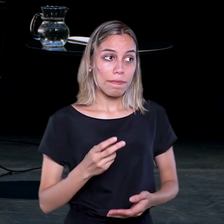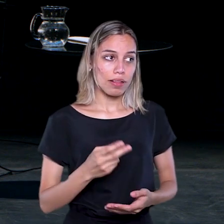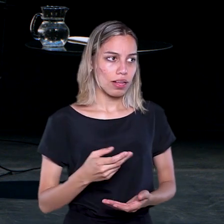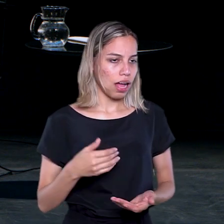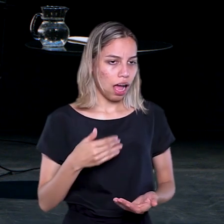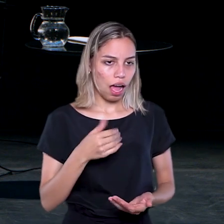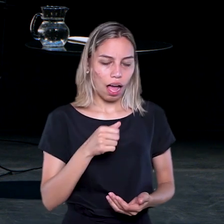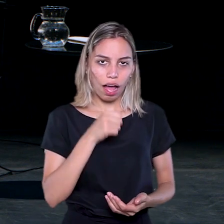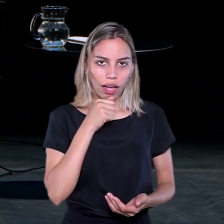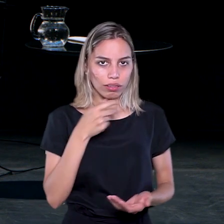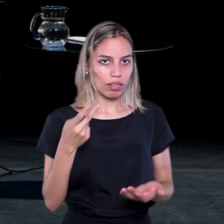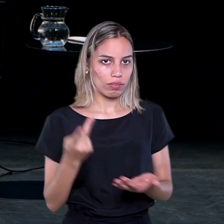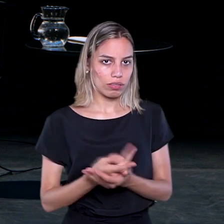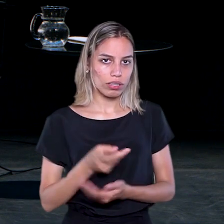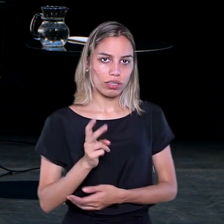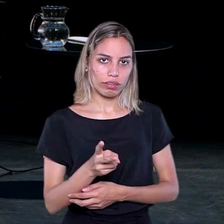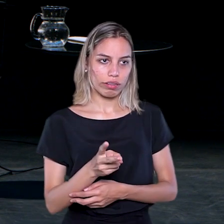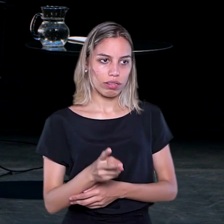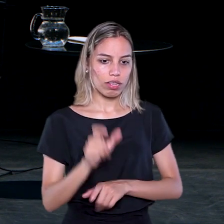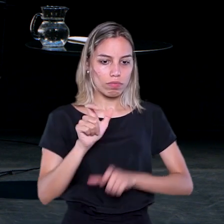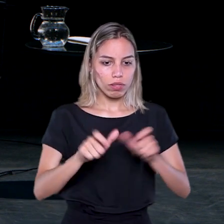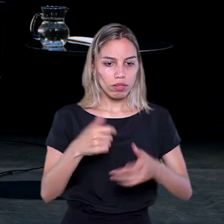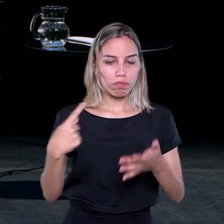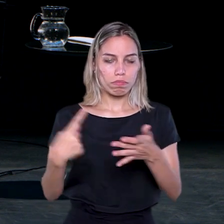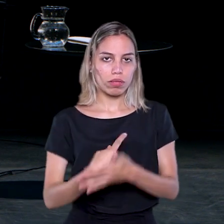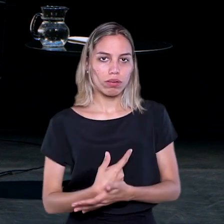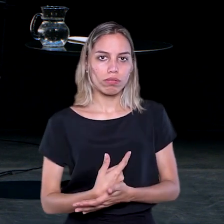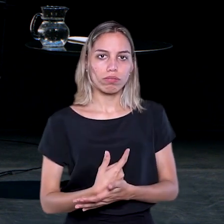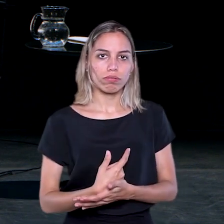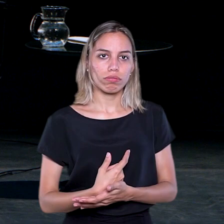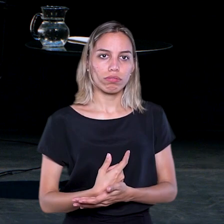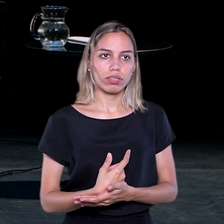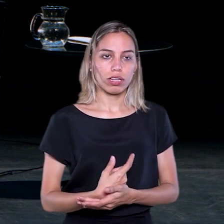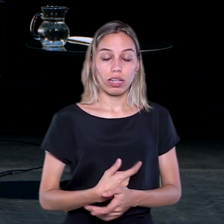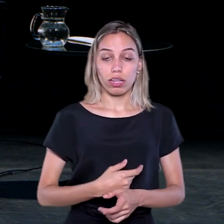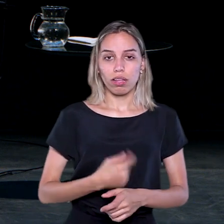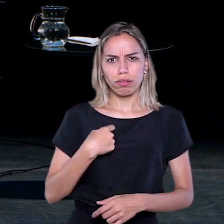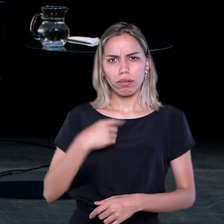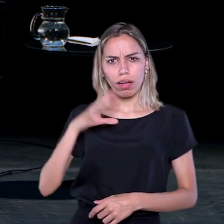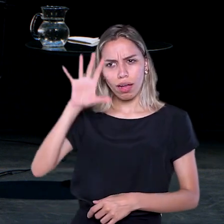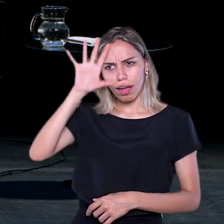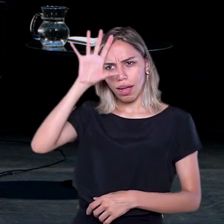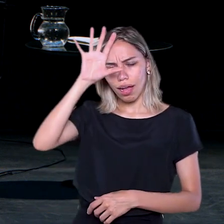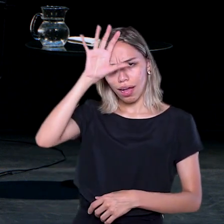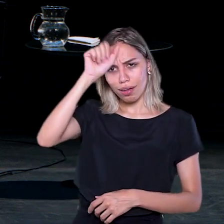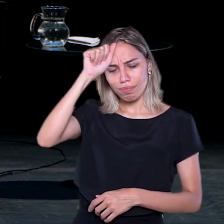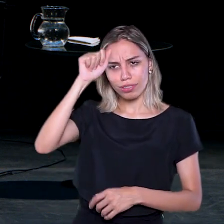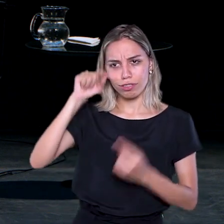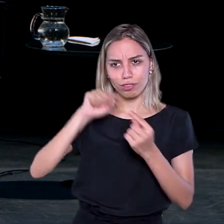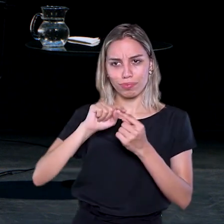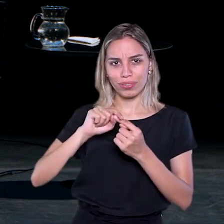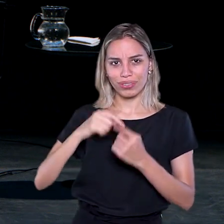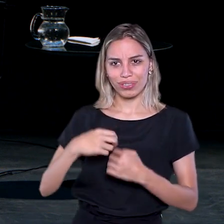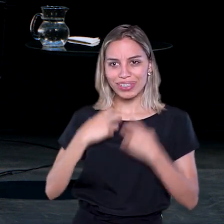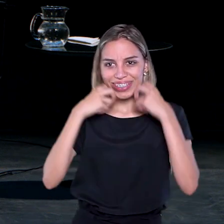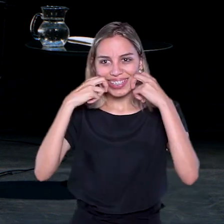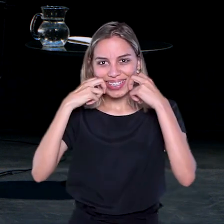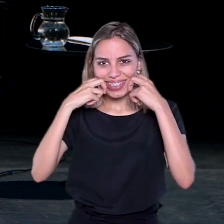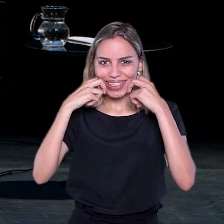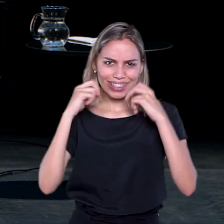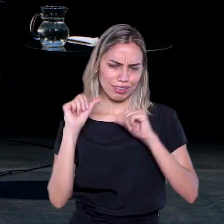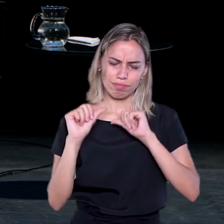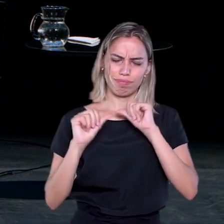anos de carreira. E eu me pergunto e pergunto às pessoas, porque agora eu aprendi a transferir o constrangimento. Afonso, não sou eu que tenho que ficar constrangida,